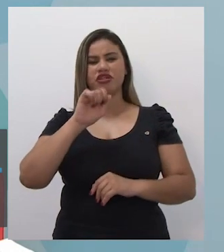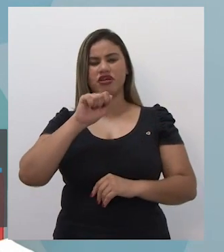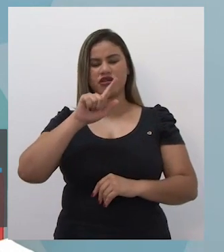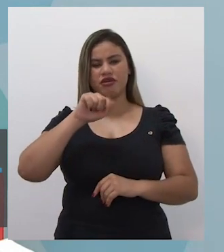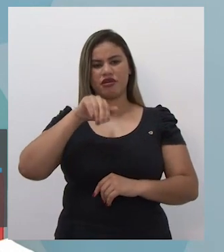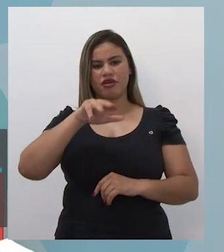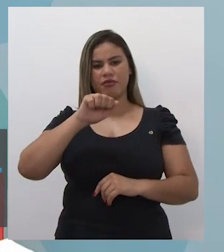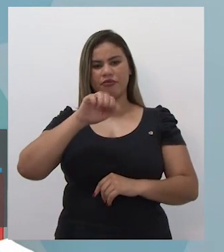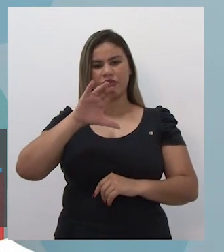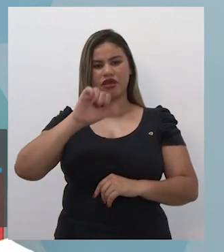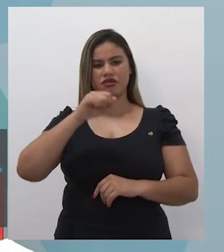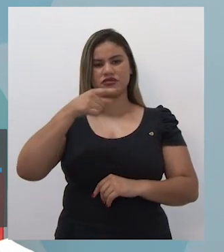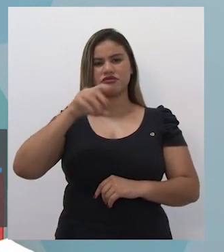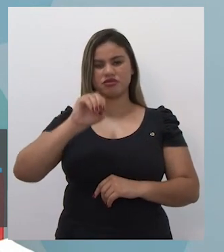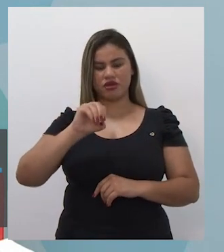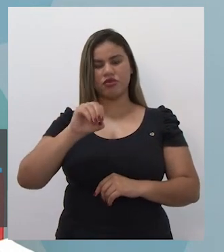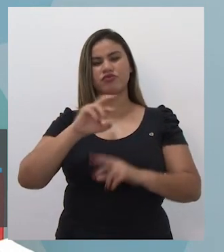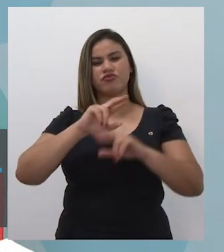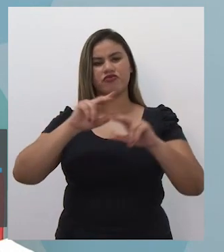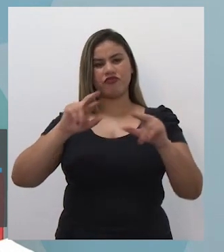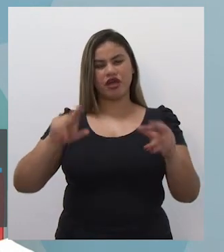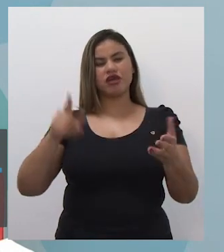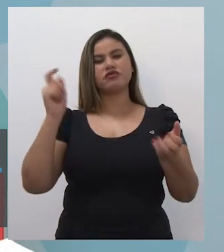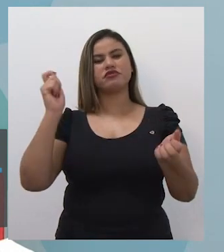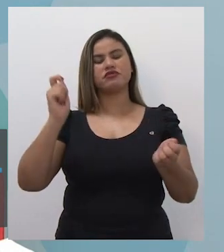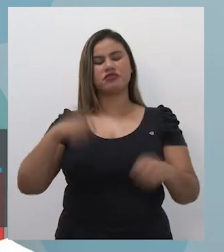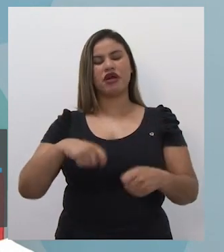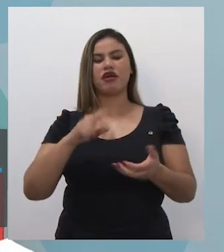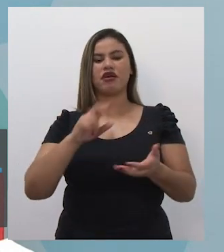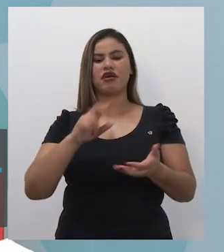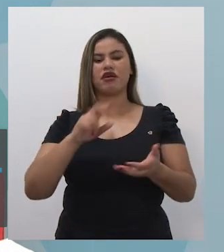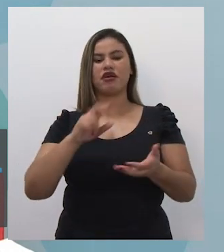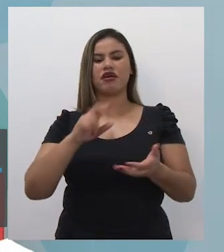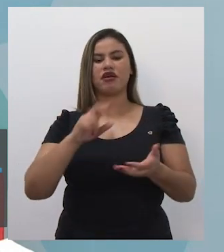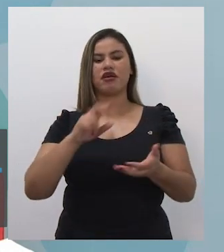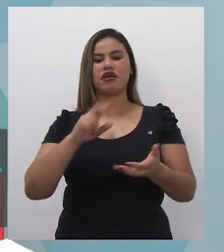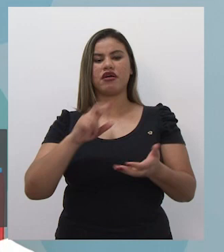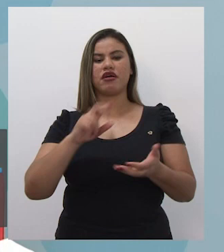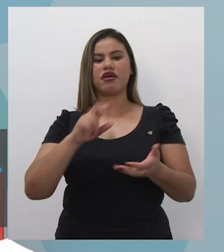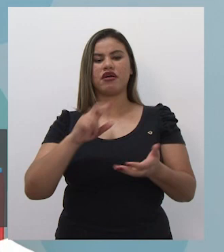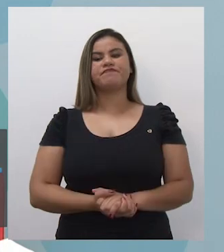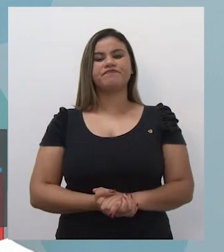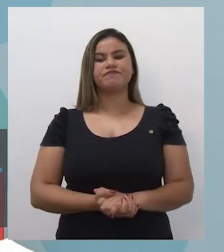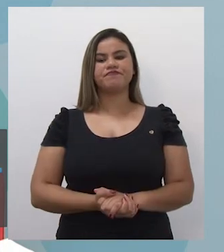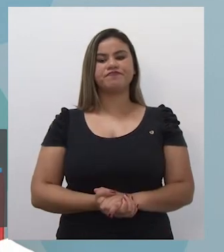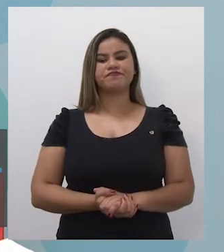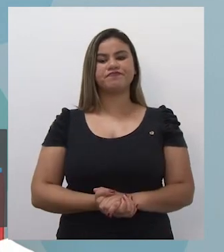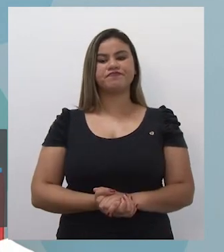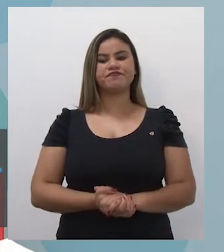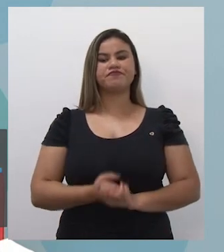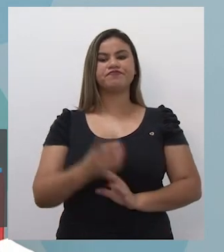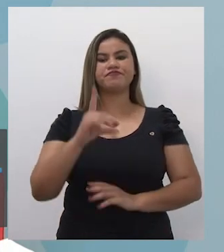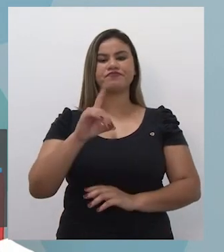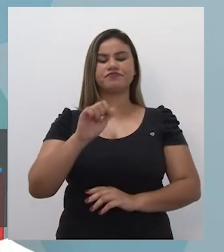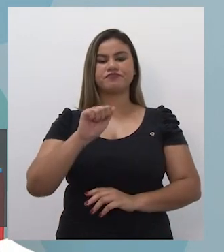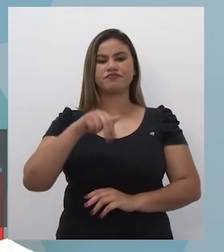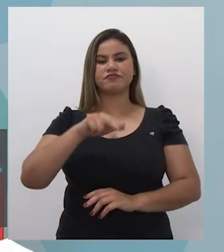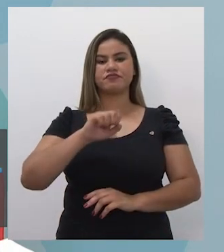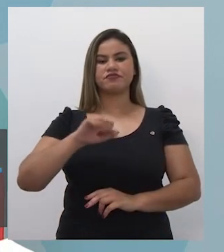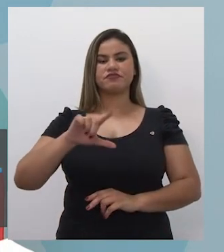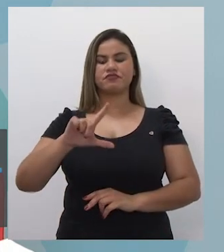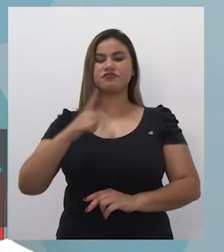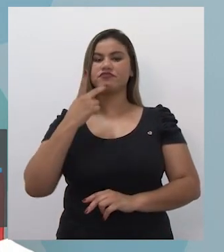elementos e componentes que podem ser interpretados e devem ser interpretados dentro de uma imagem. O Daniel fala de treinar o